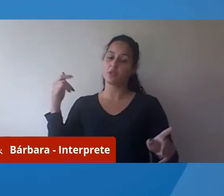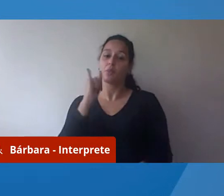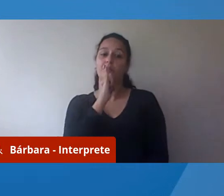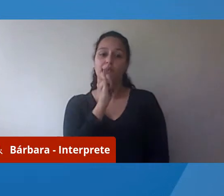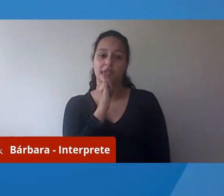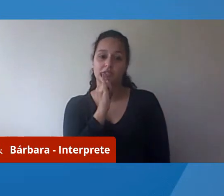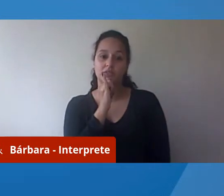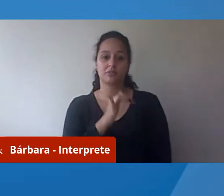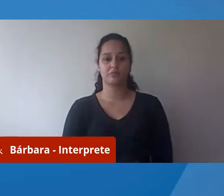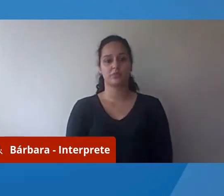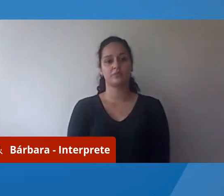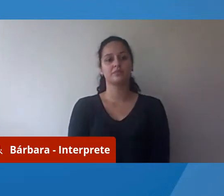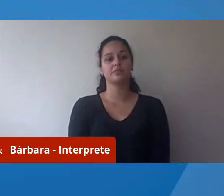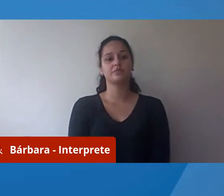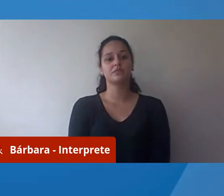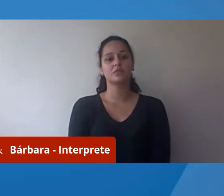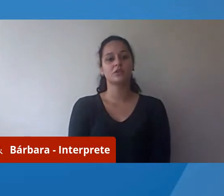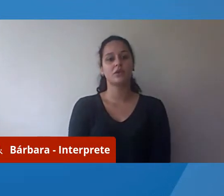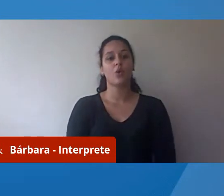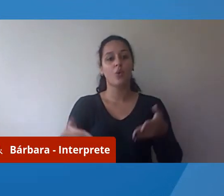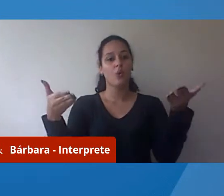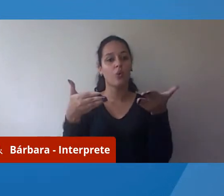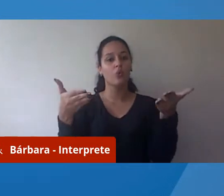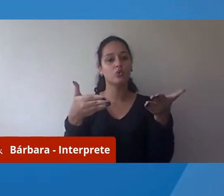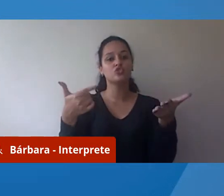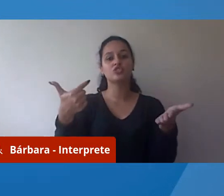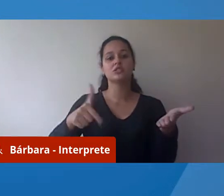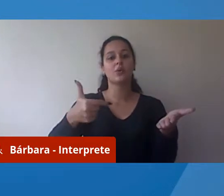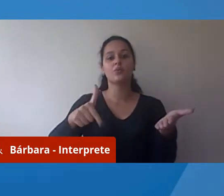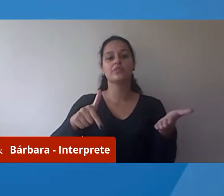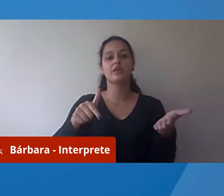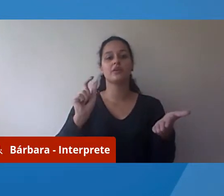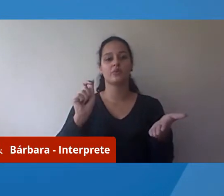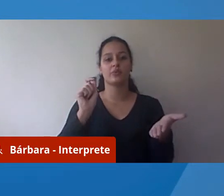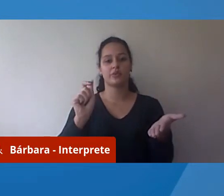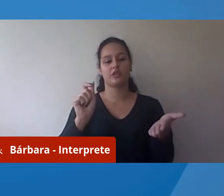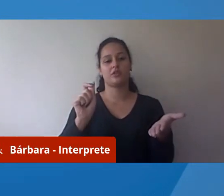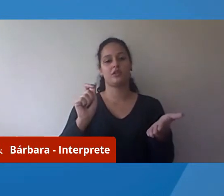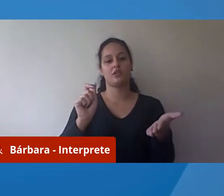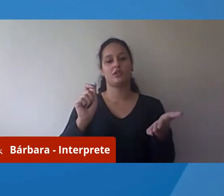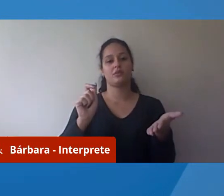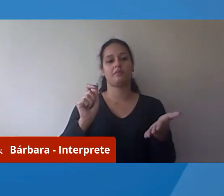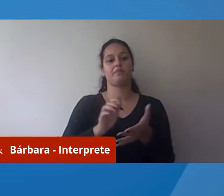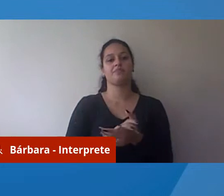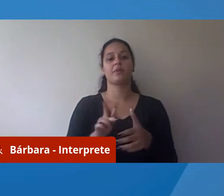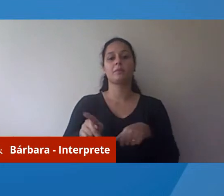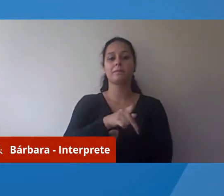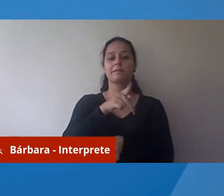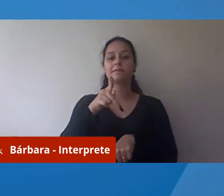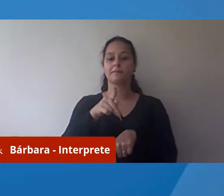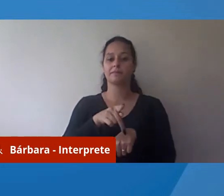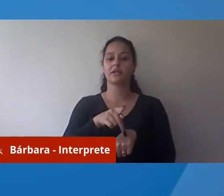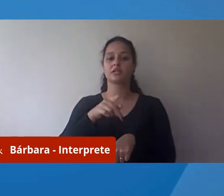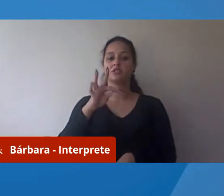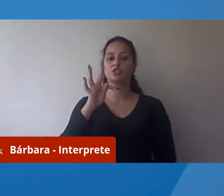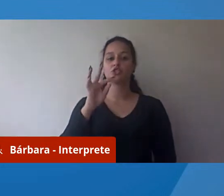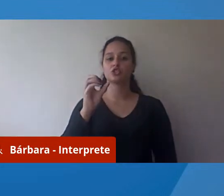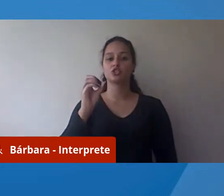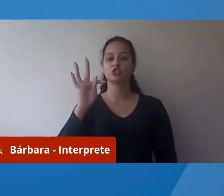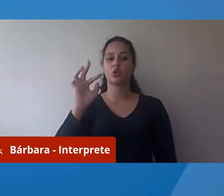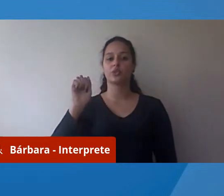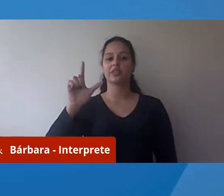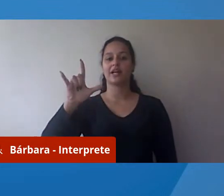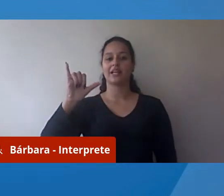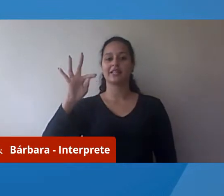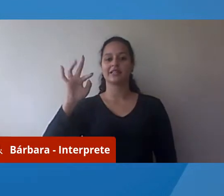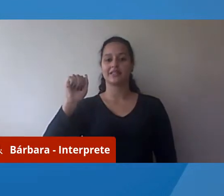exemplo, não temos hoje estados totalitários, né? Como eram regimes